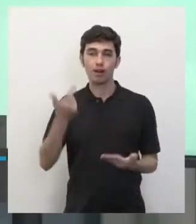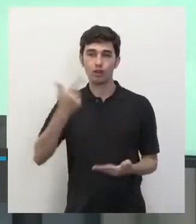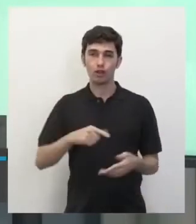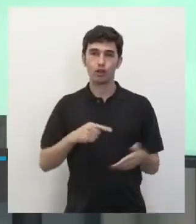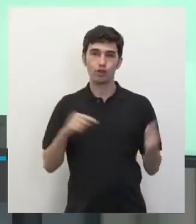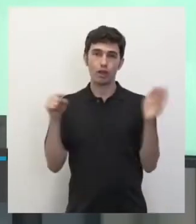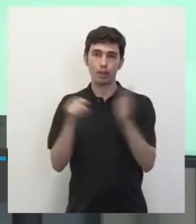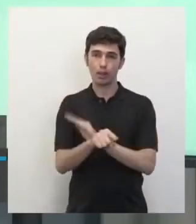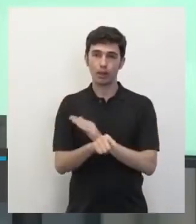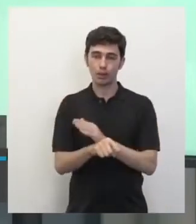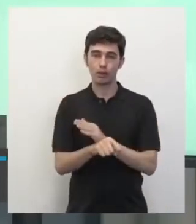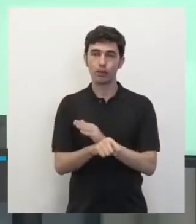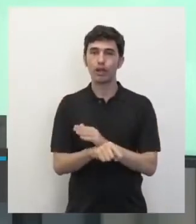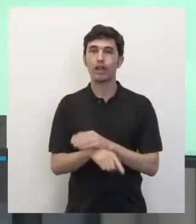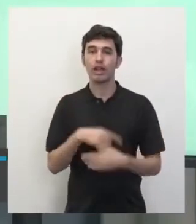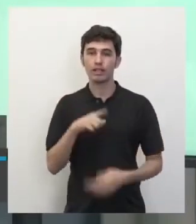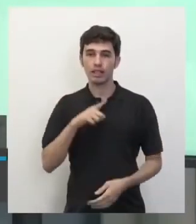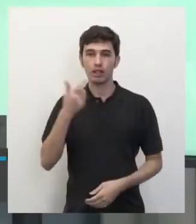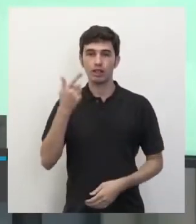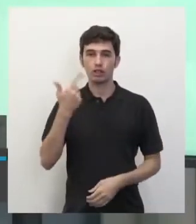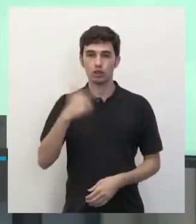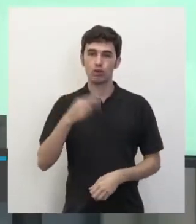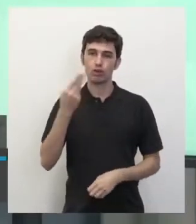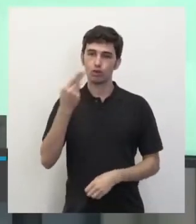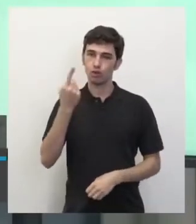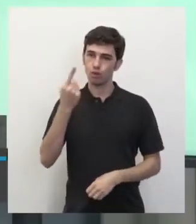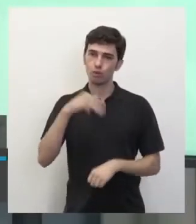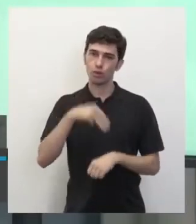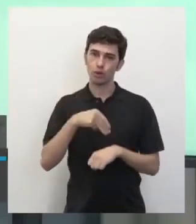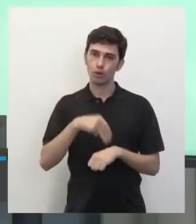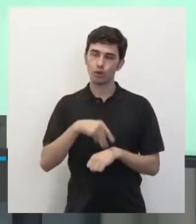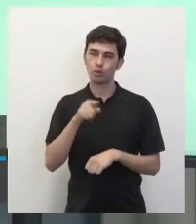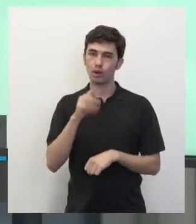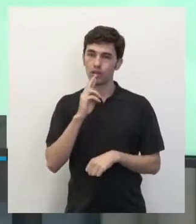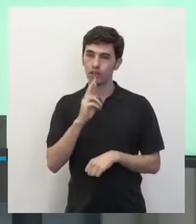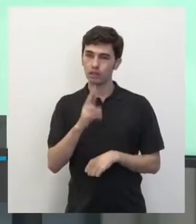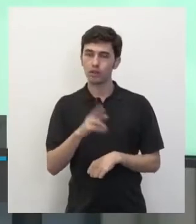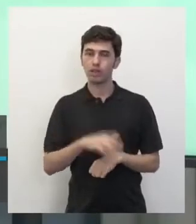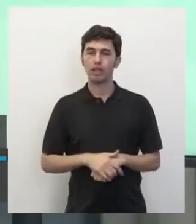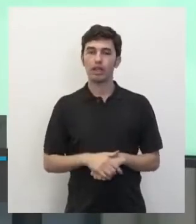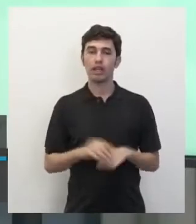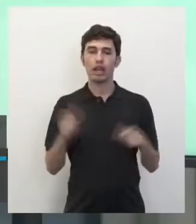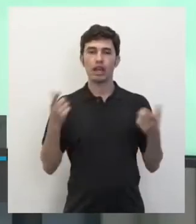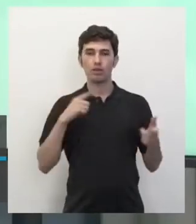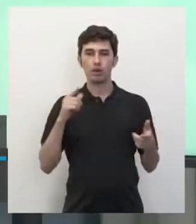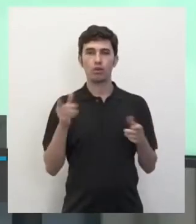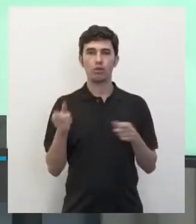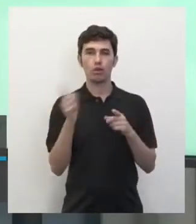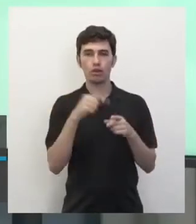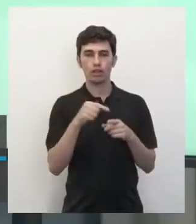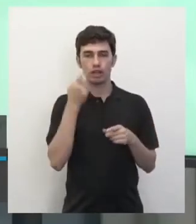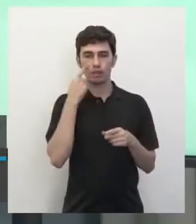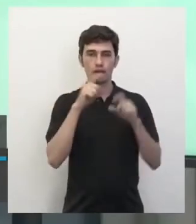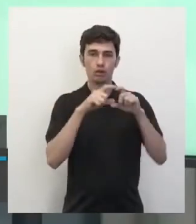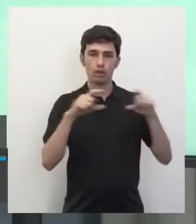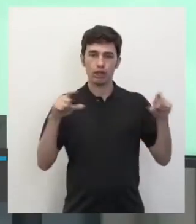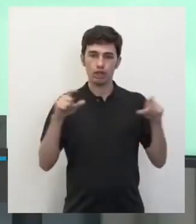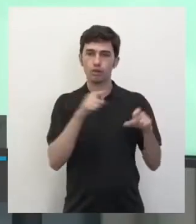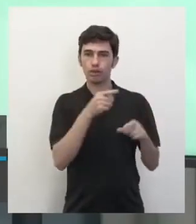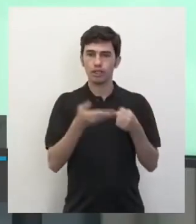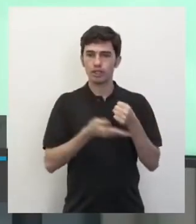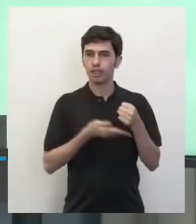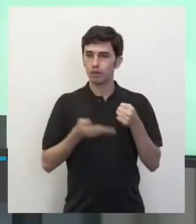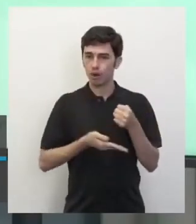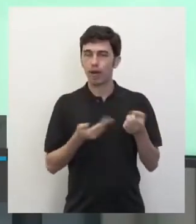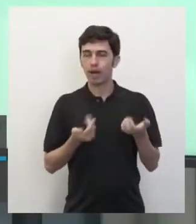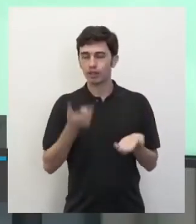Então, vou colocar, terá 1 minuto, e eu vou voltar alguns trechinhos do texto para vocês lembrarem dos argumentos, ter um embasamento, tudo